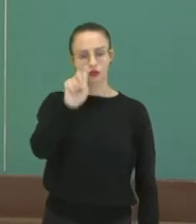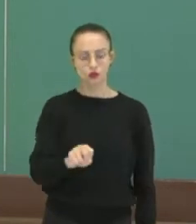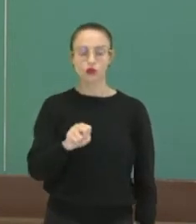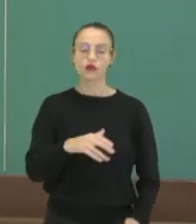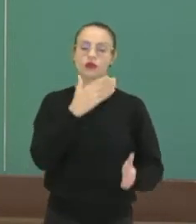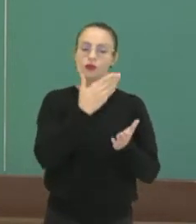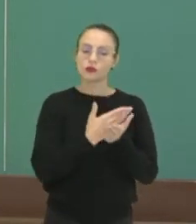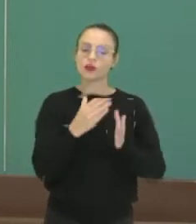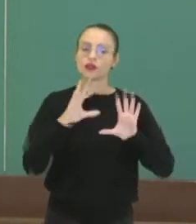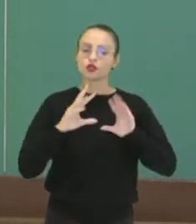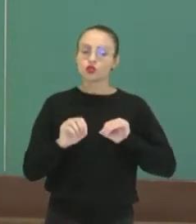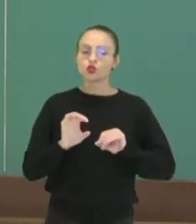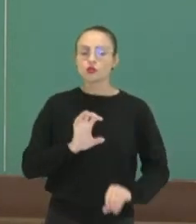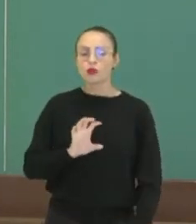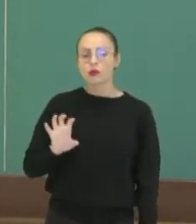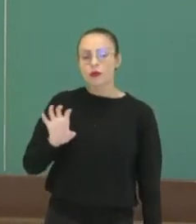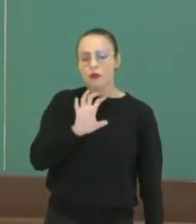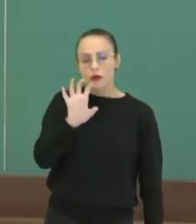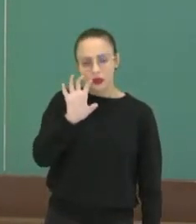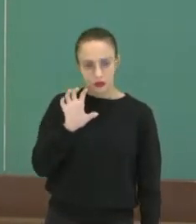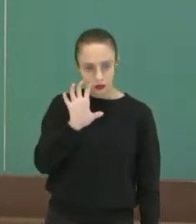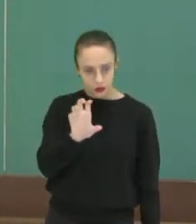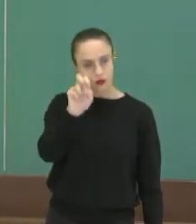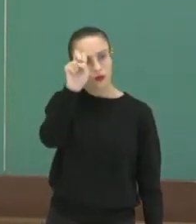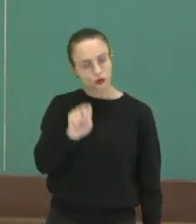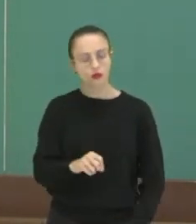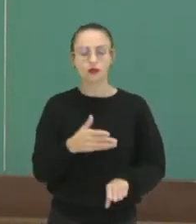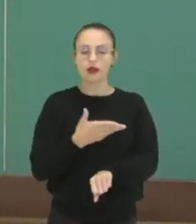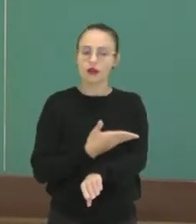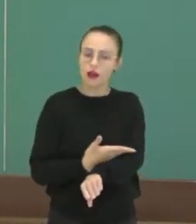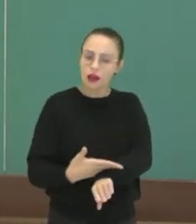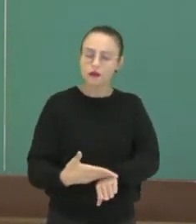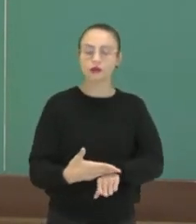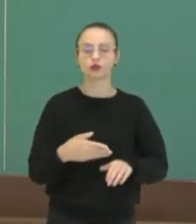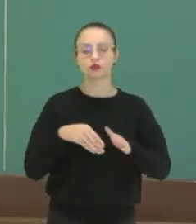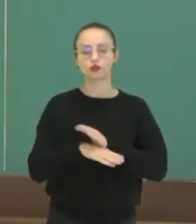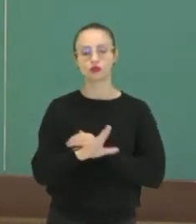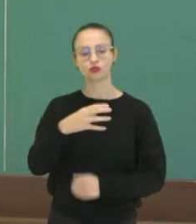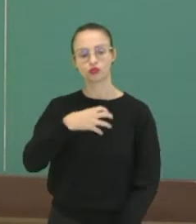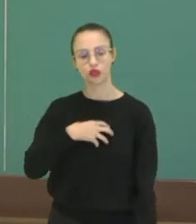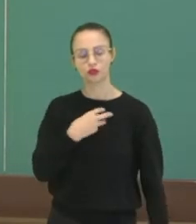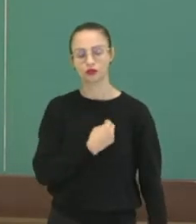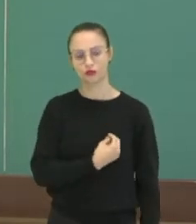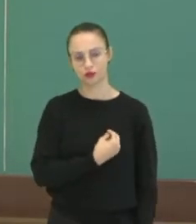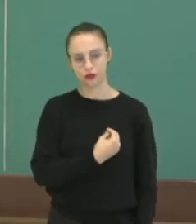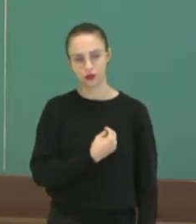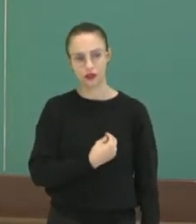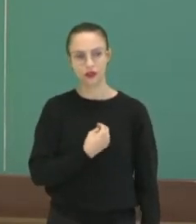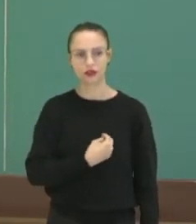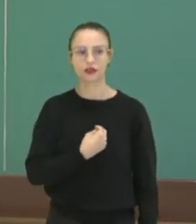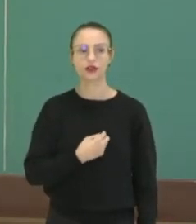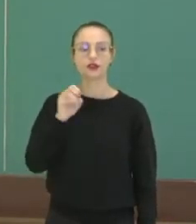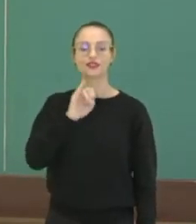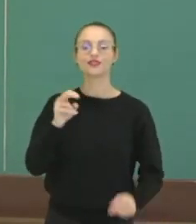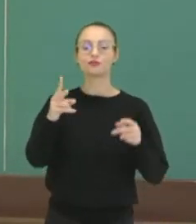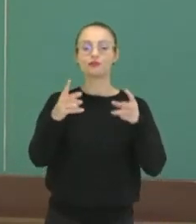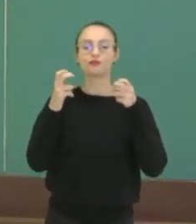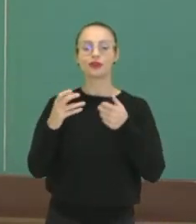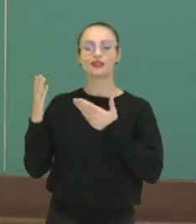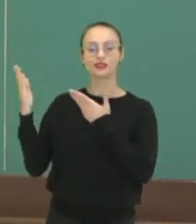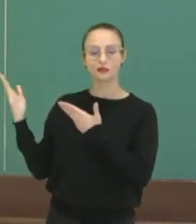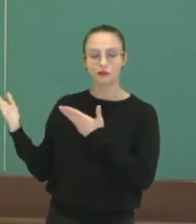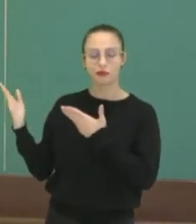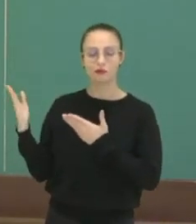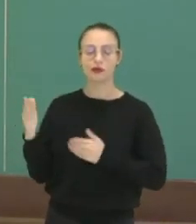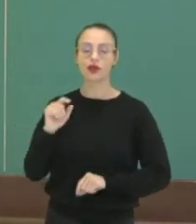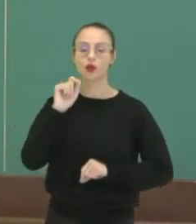em toda a porção sul do Brasil, os seus hábitos, seus costumes, seu modo de vida, desde, se a gente observar ali, a questão